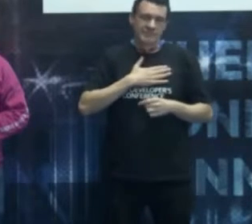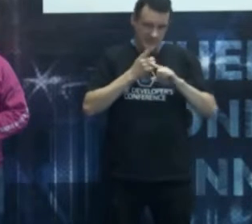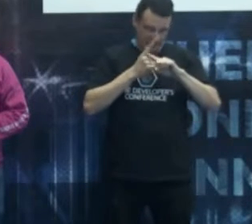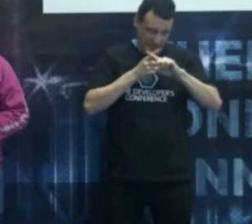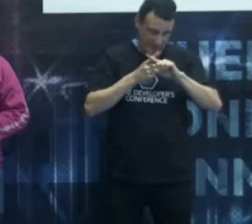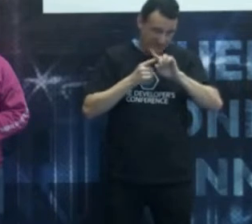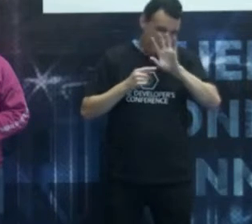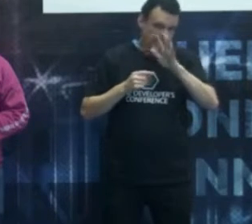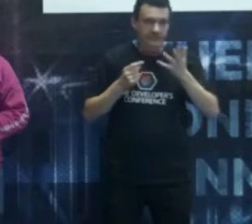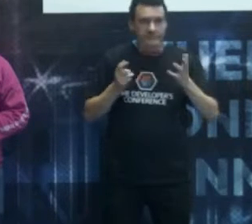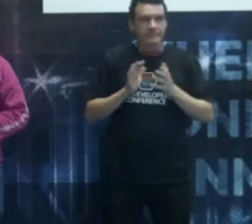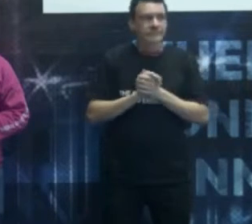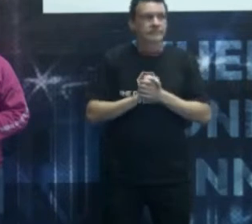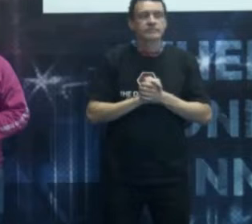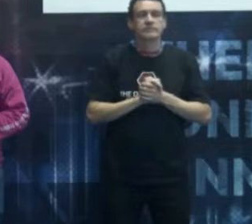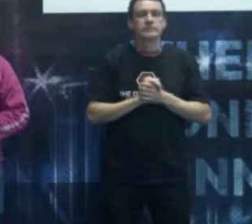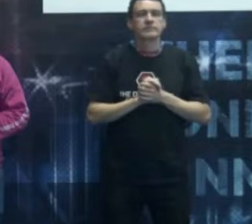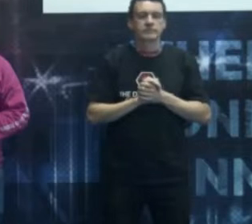cerne, no core